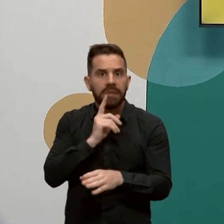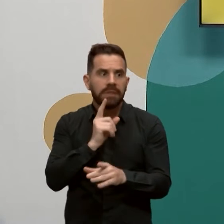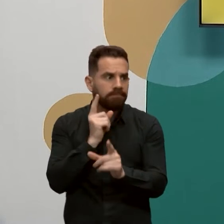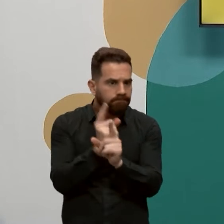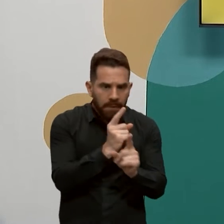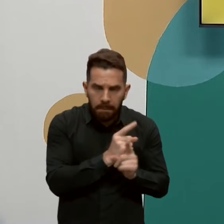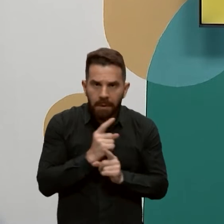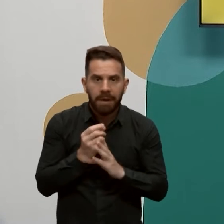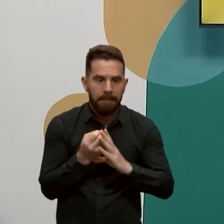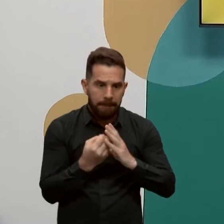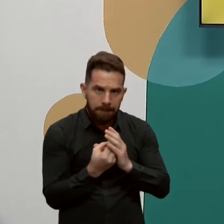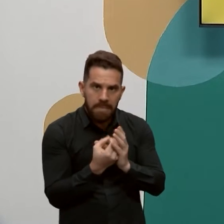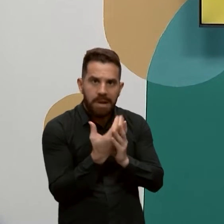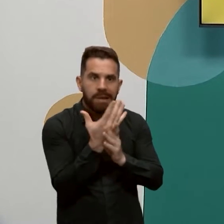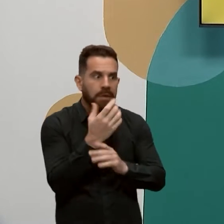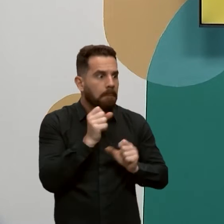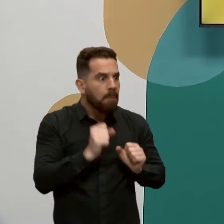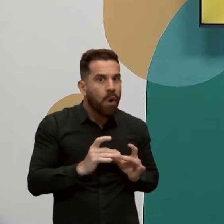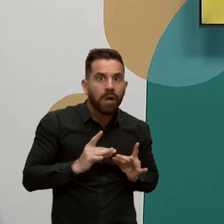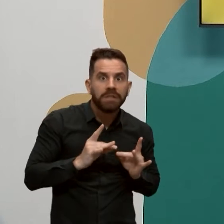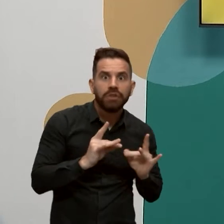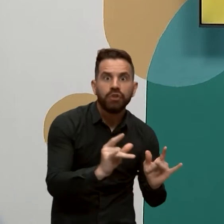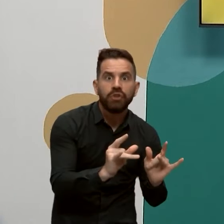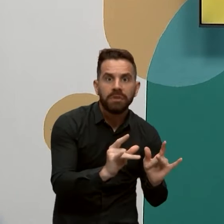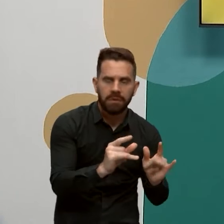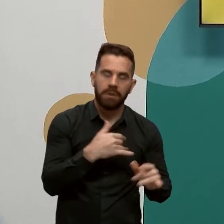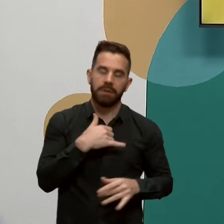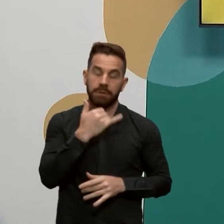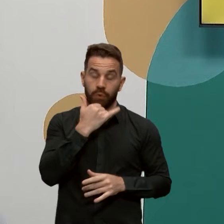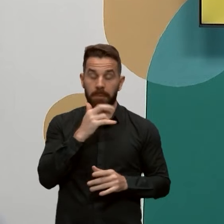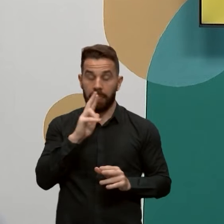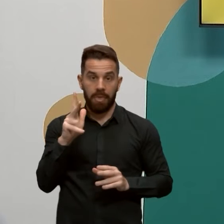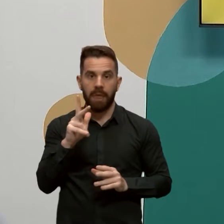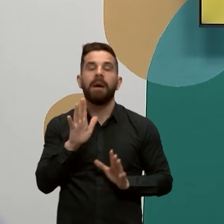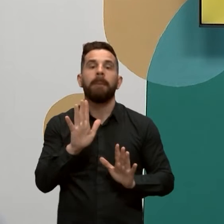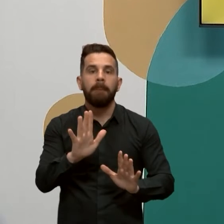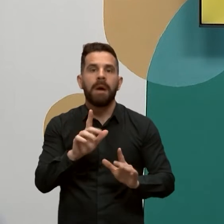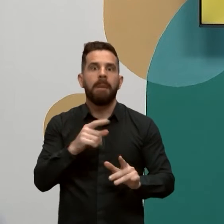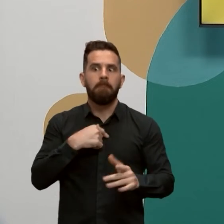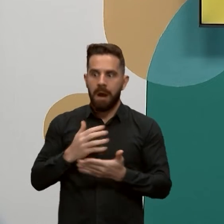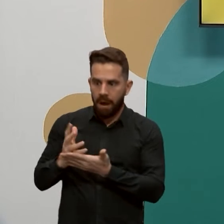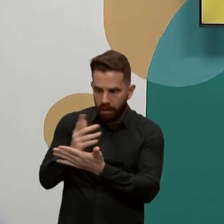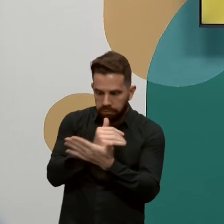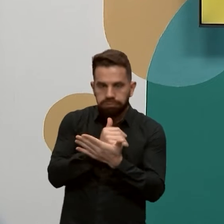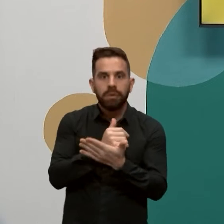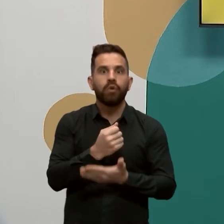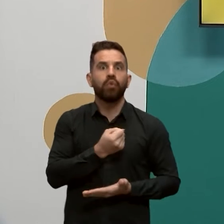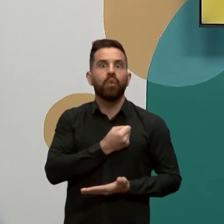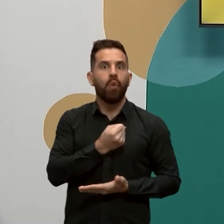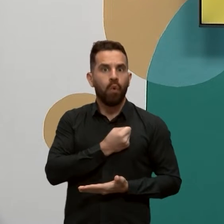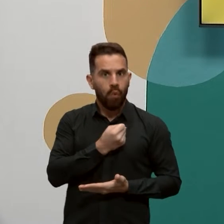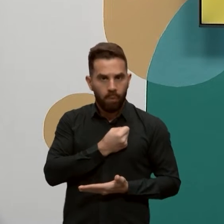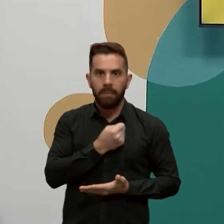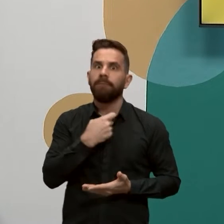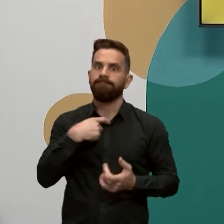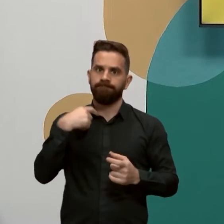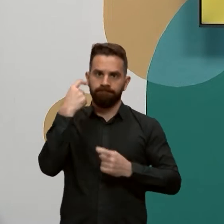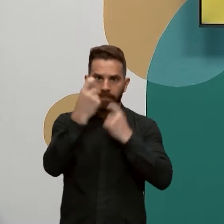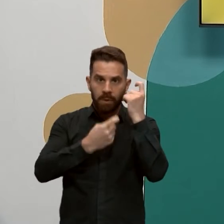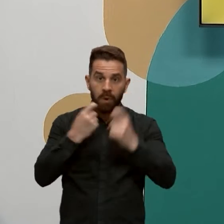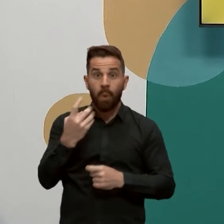de plantas ameaçadas de extinção. Os dados são preocupantes. Das mais de 4.000